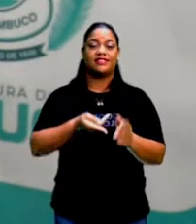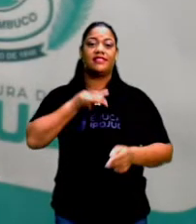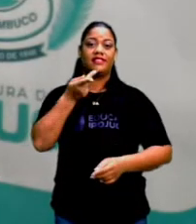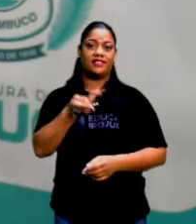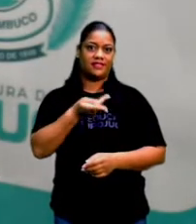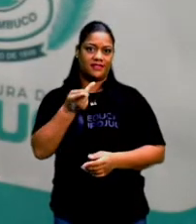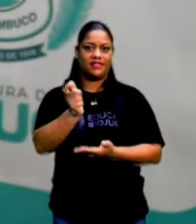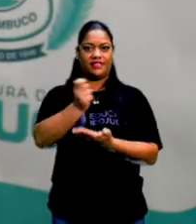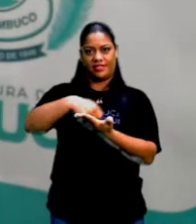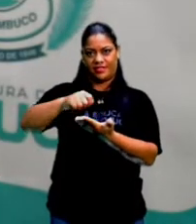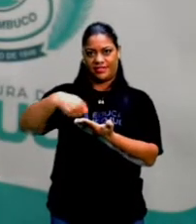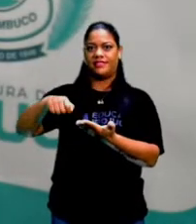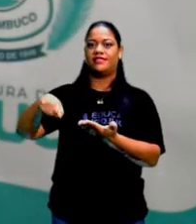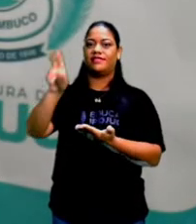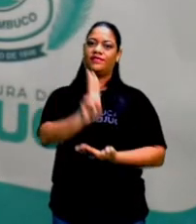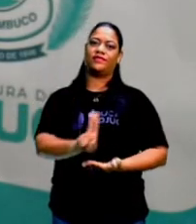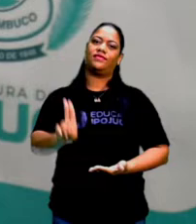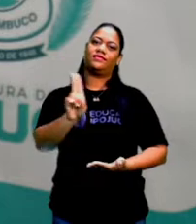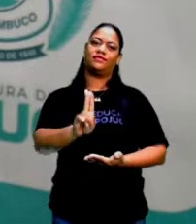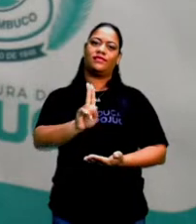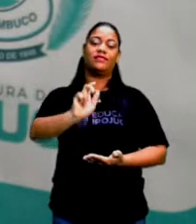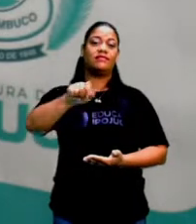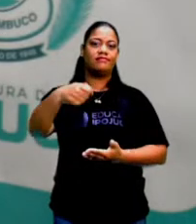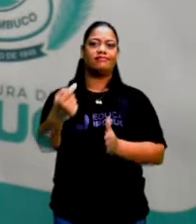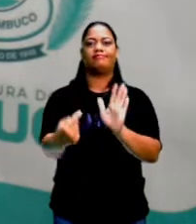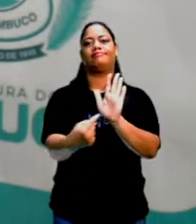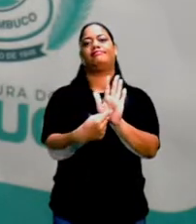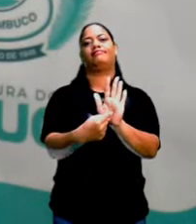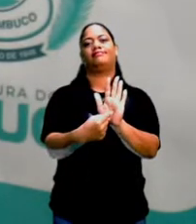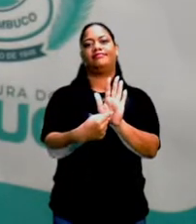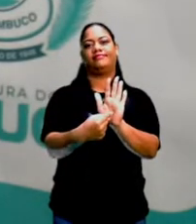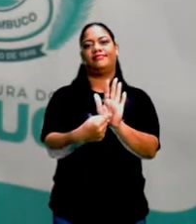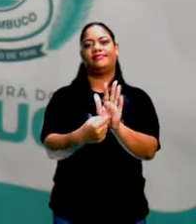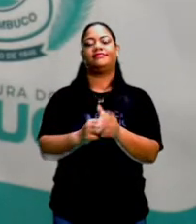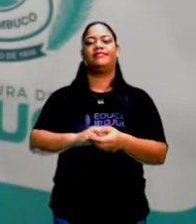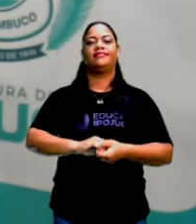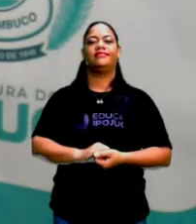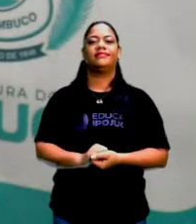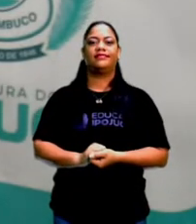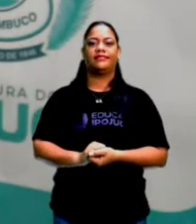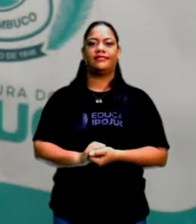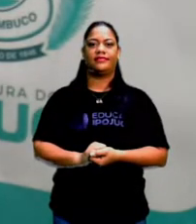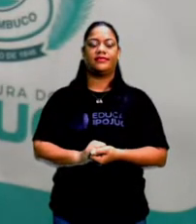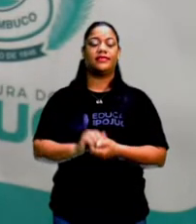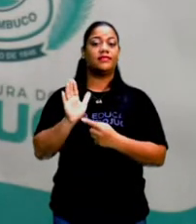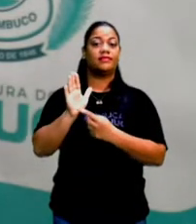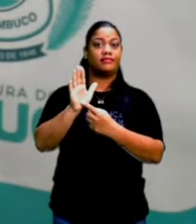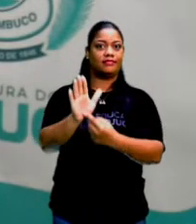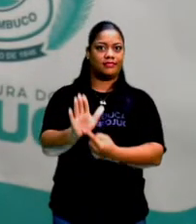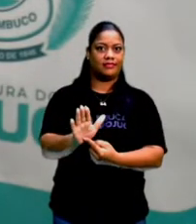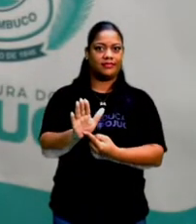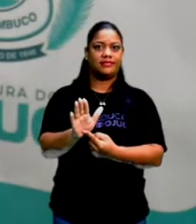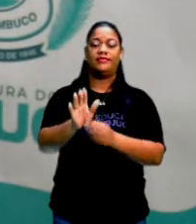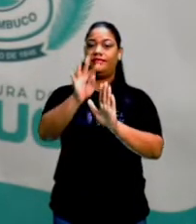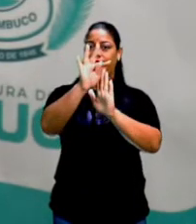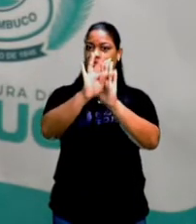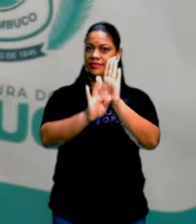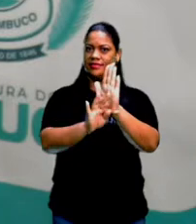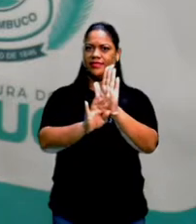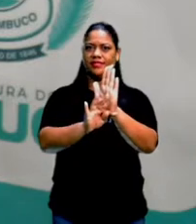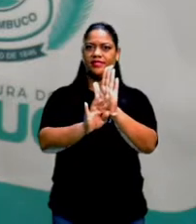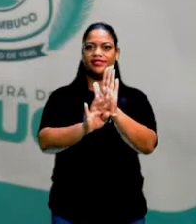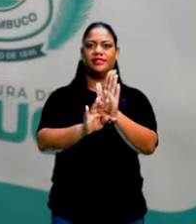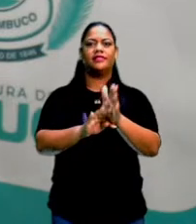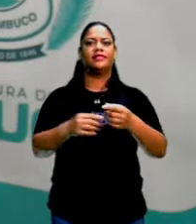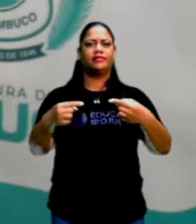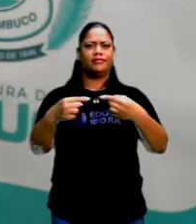fala na escrita quando utilizamos os sinais de pontuação. A forma como a pontuação é empregada em um texto está